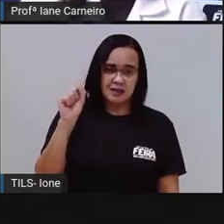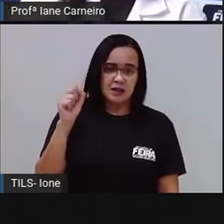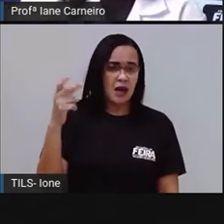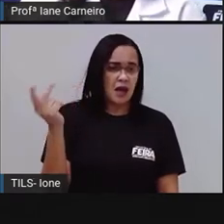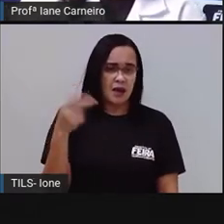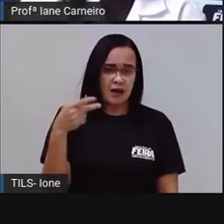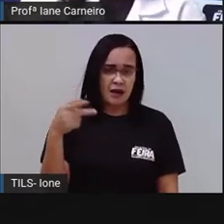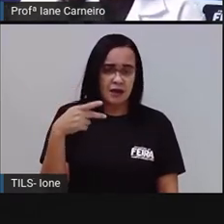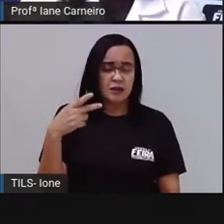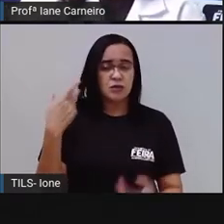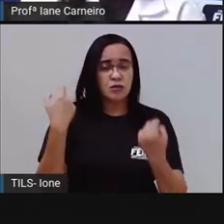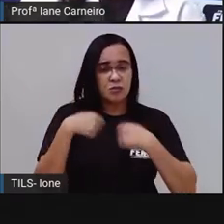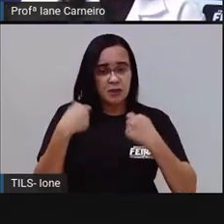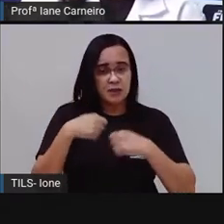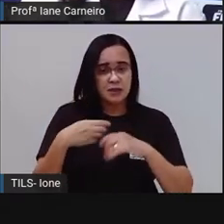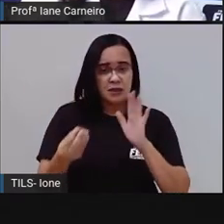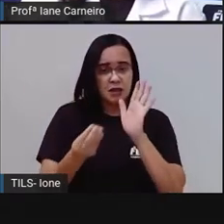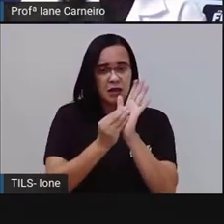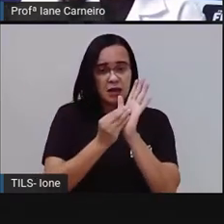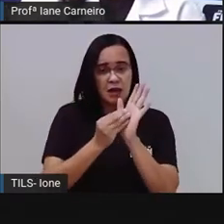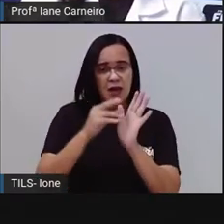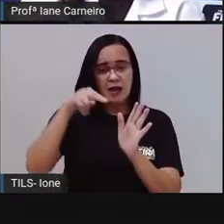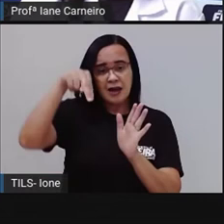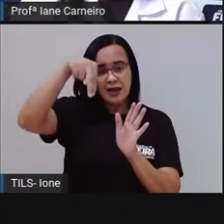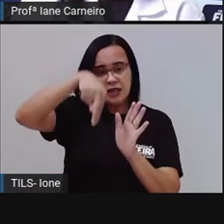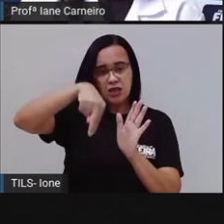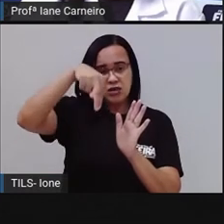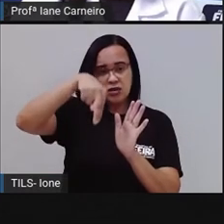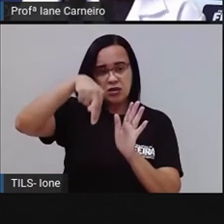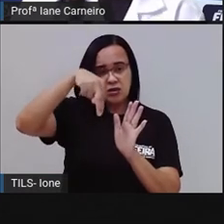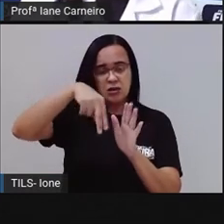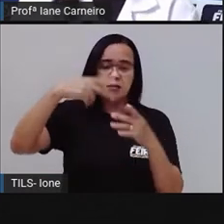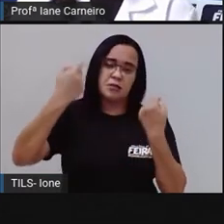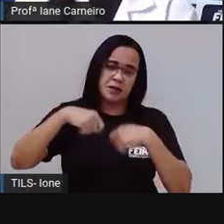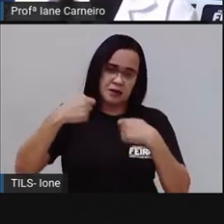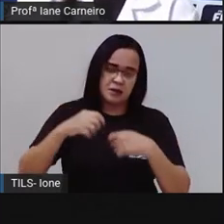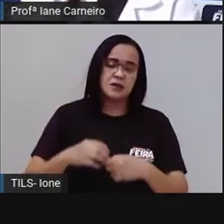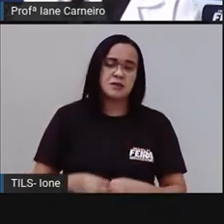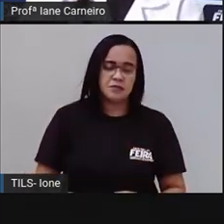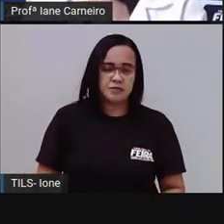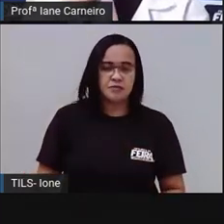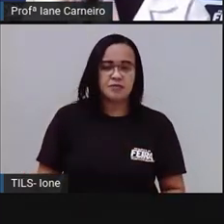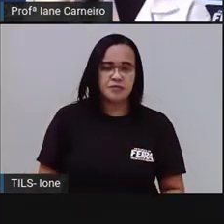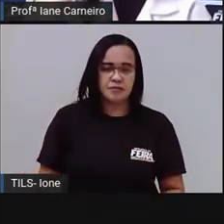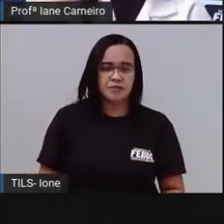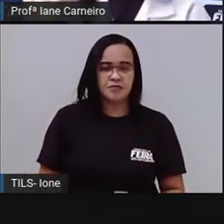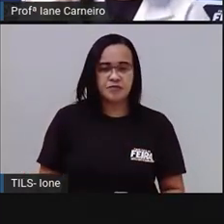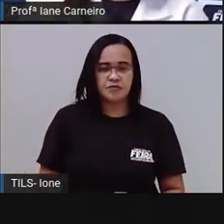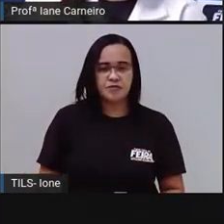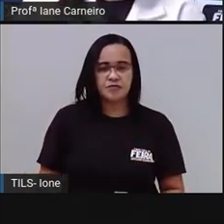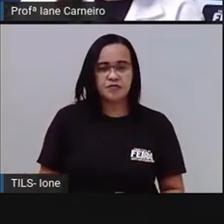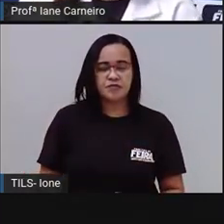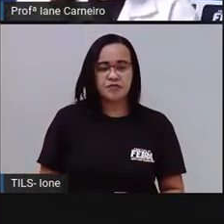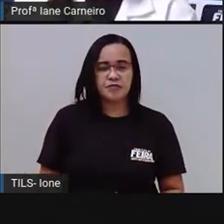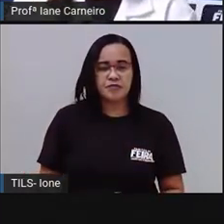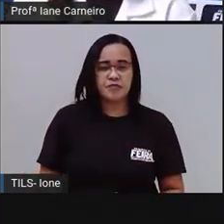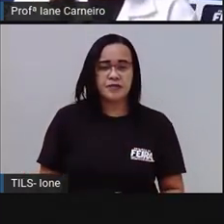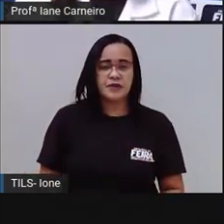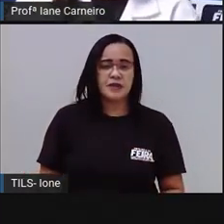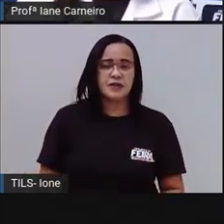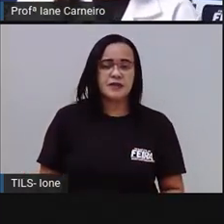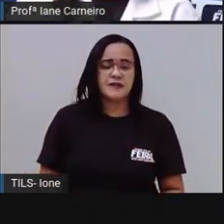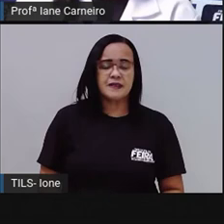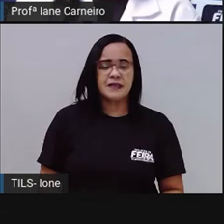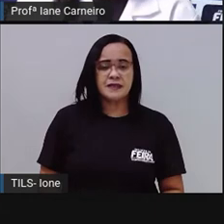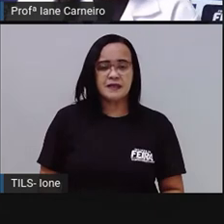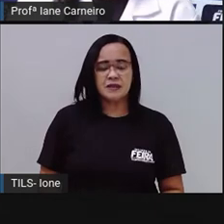essa consoante, ó, é a letra B, né? E a gente, do jeito que a gente pronuncia, né? O nome que